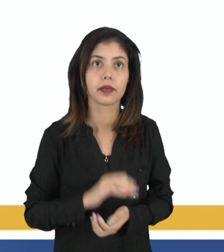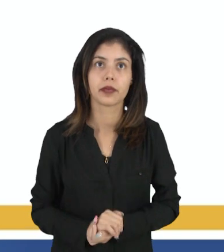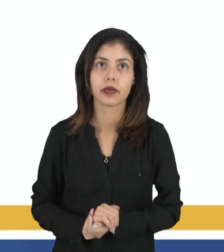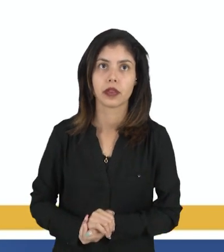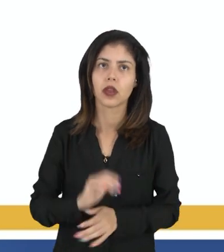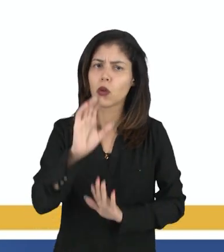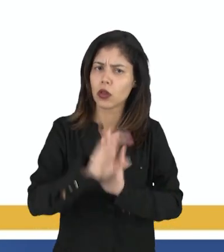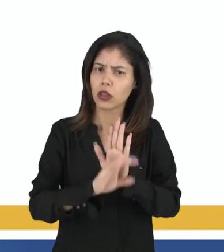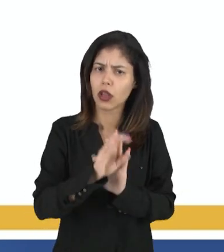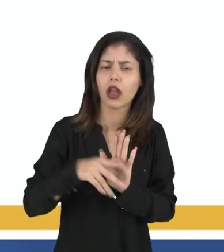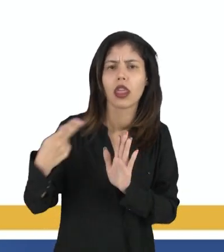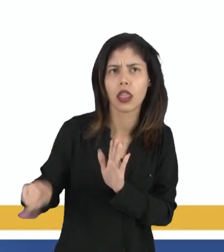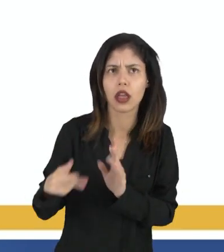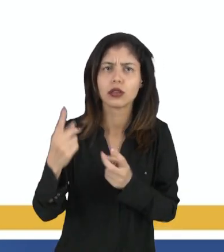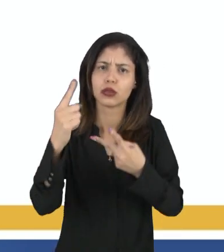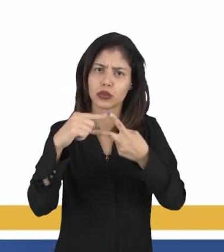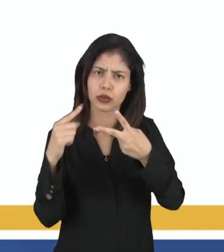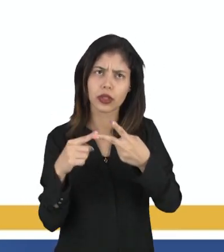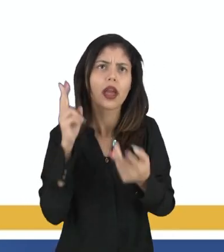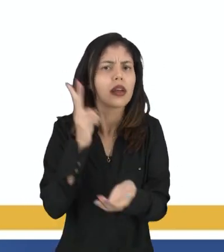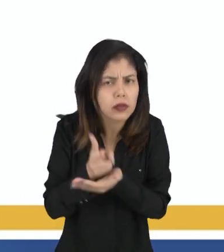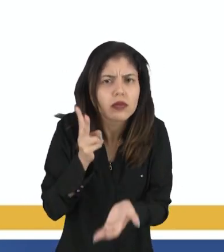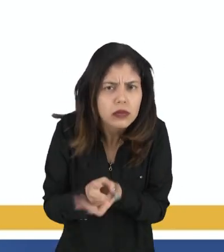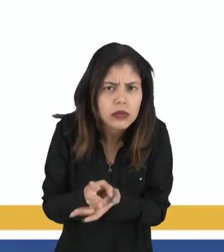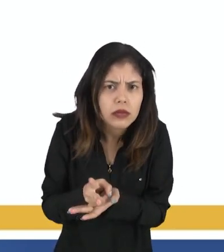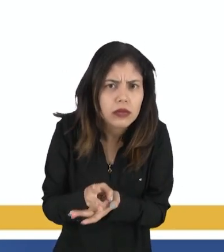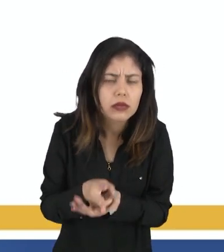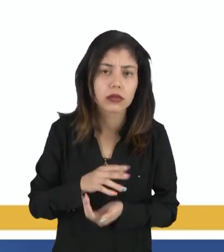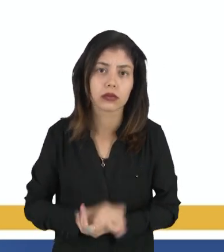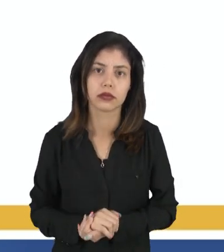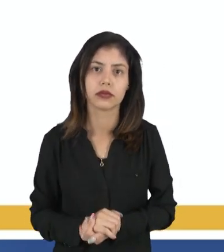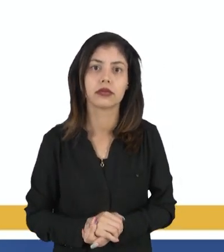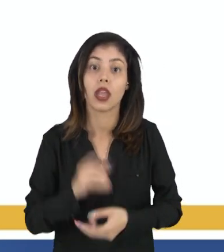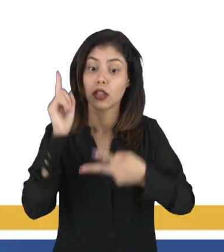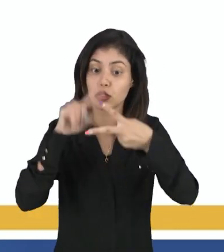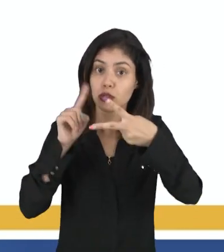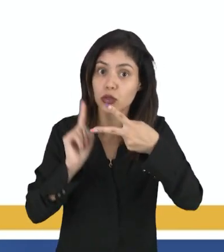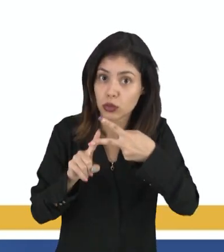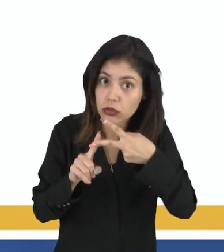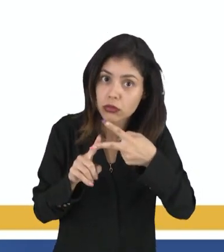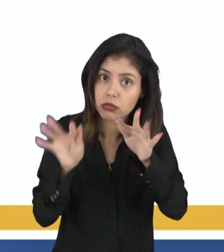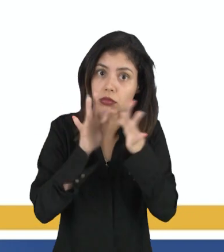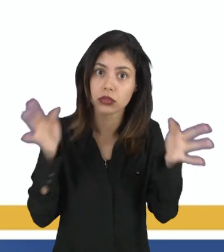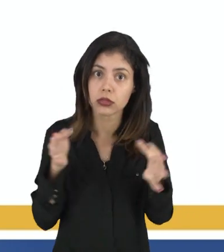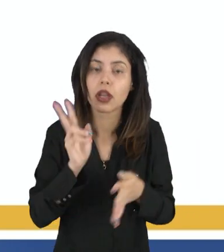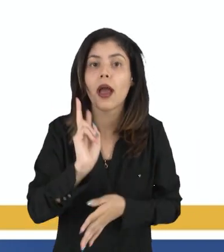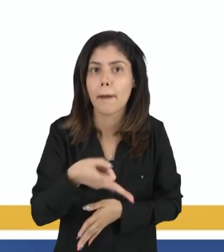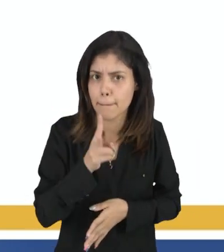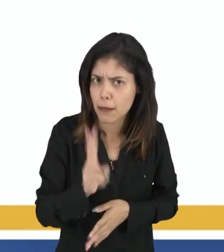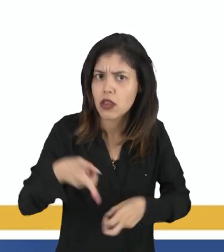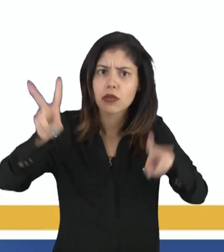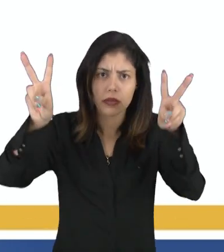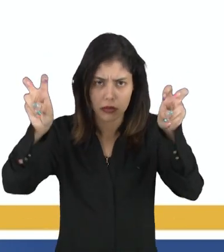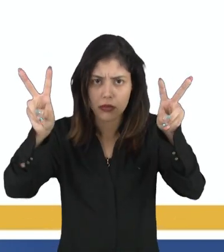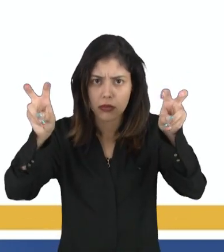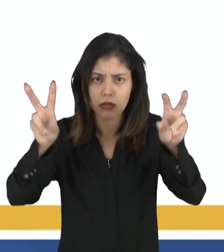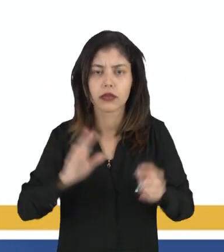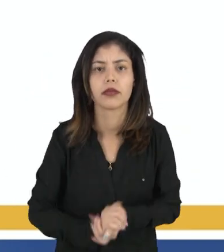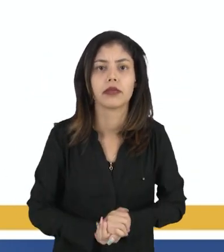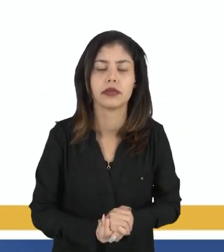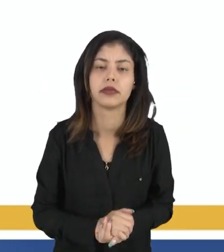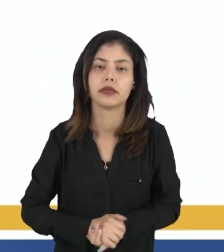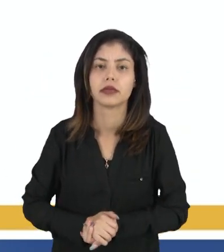respondam. O conteúdo dessas duas frases é o mesmo? Essas duas frases, elas passam a mesma